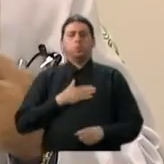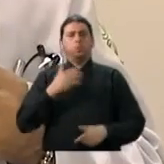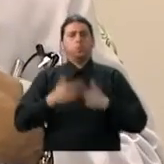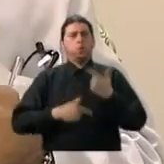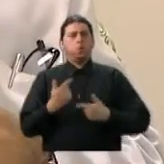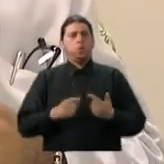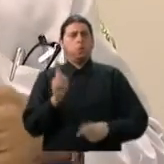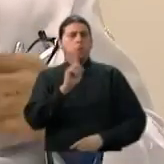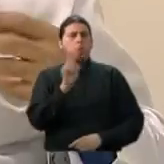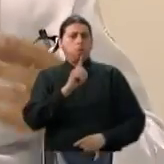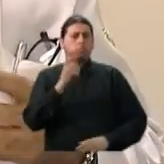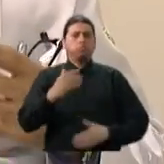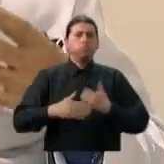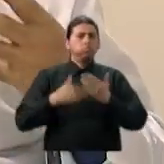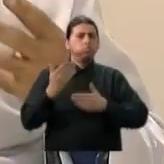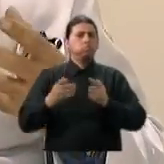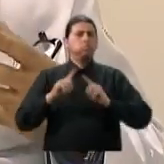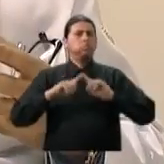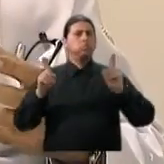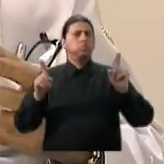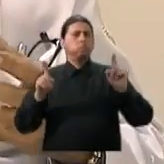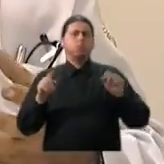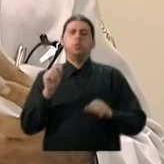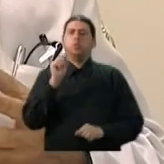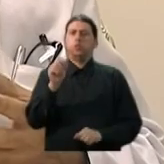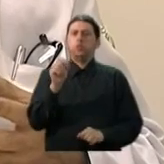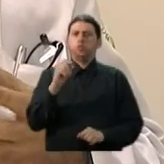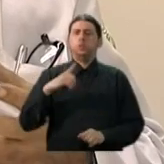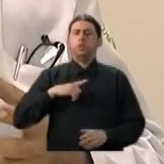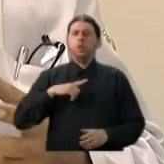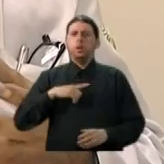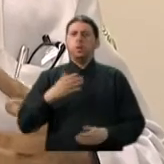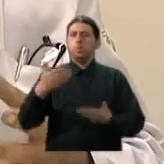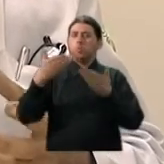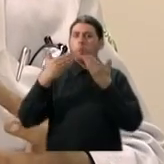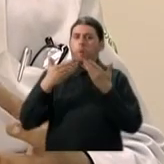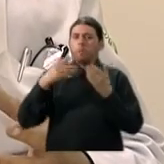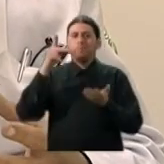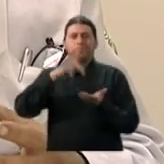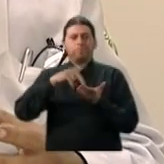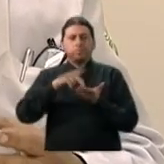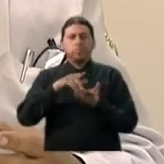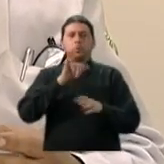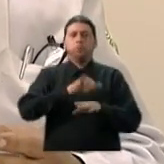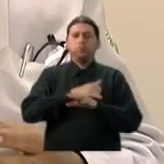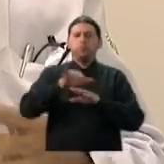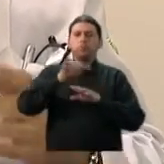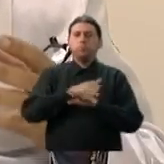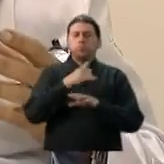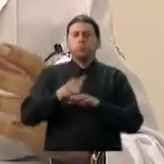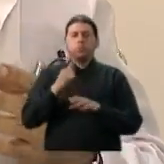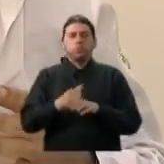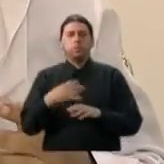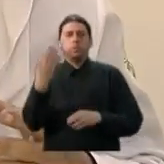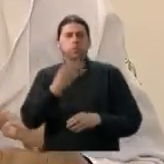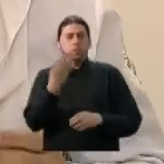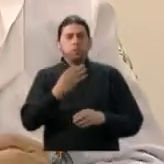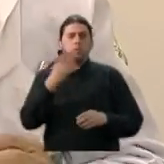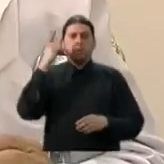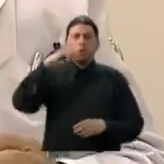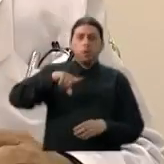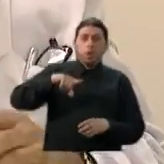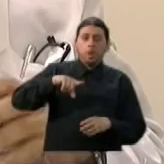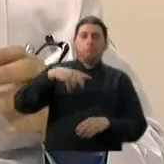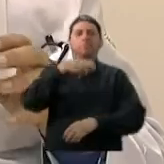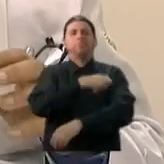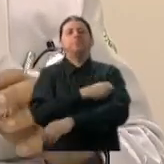não no desenvolvimento, mas na comprovação da eficiência e da eficácia da vacina. Então, e a segurança